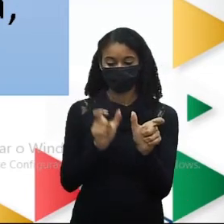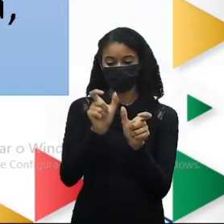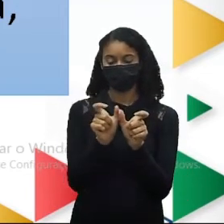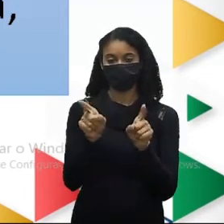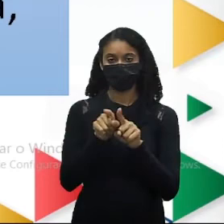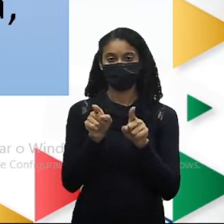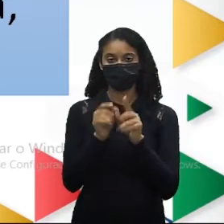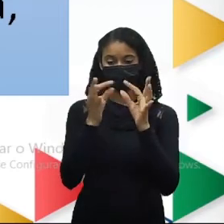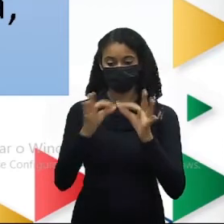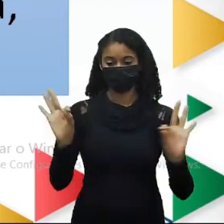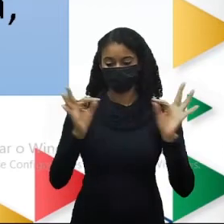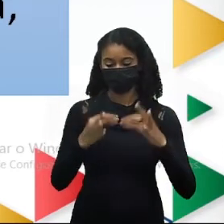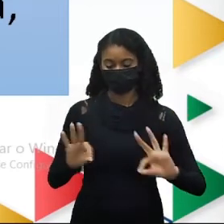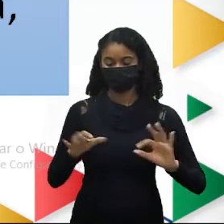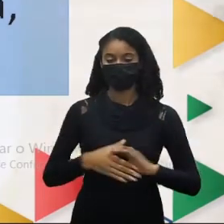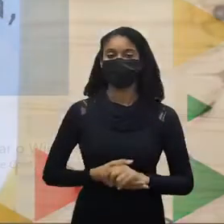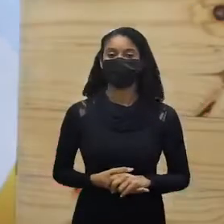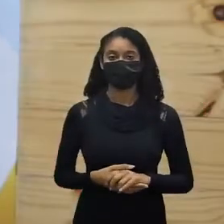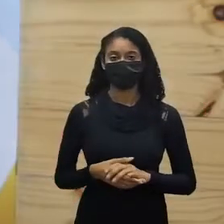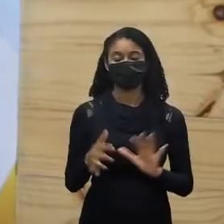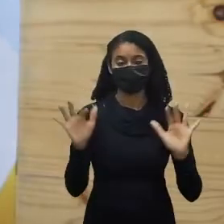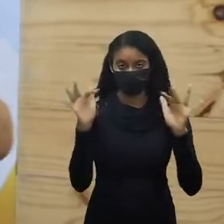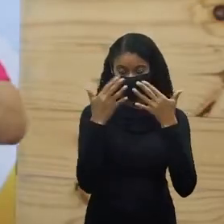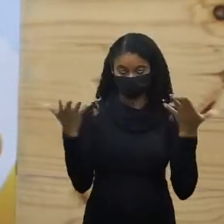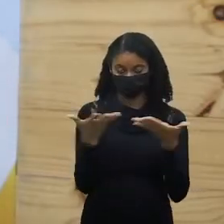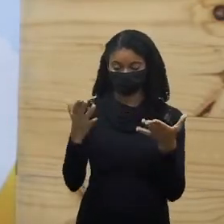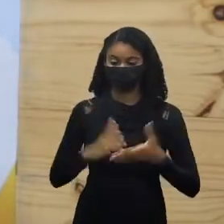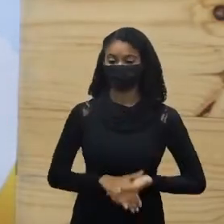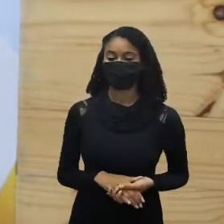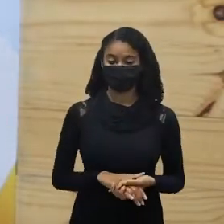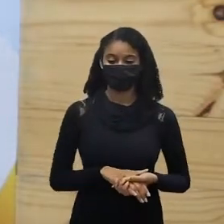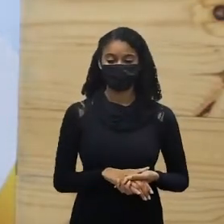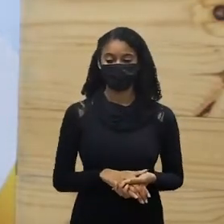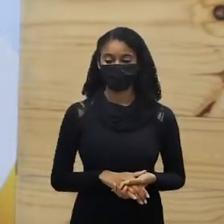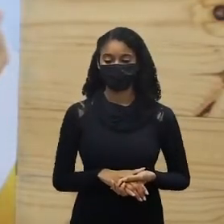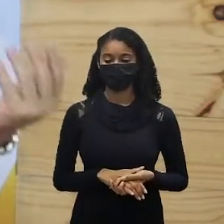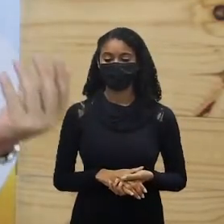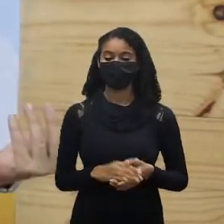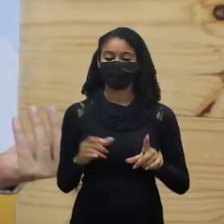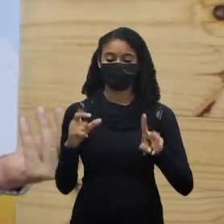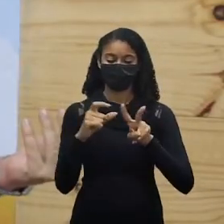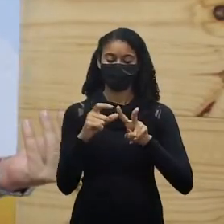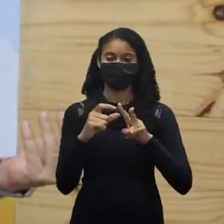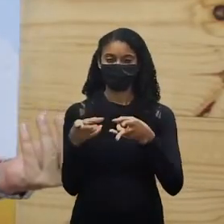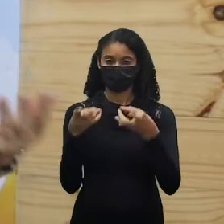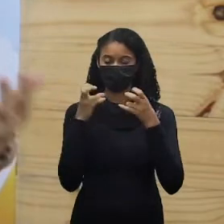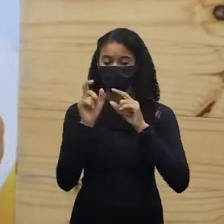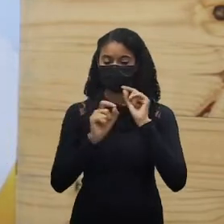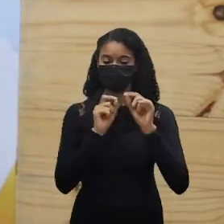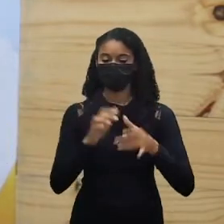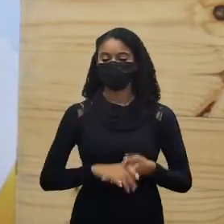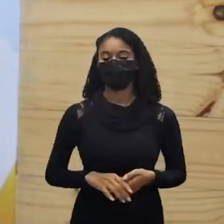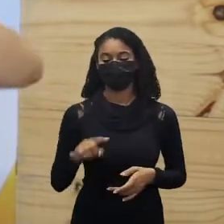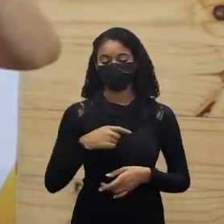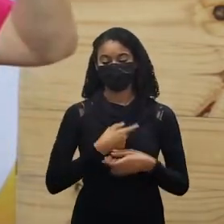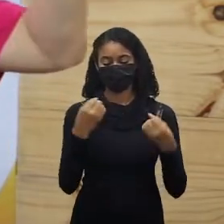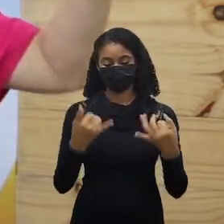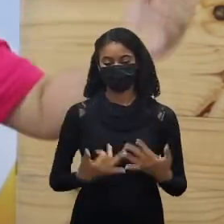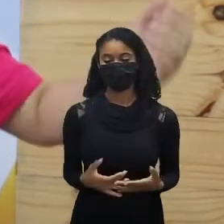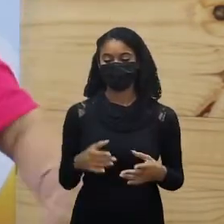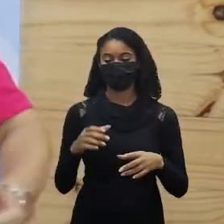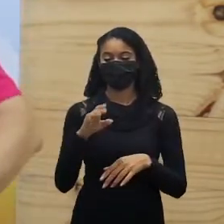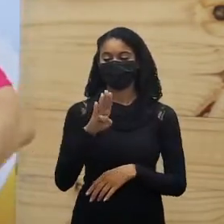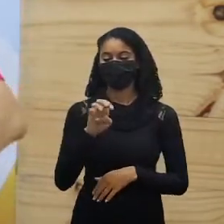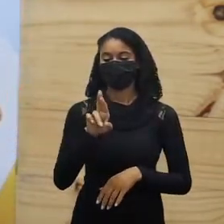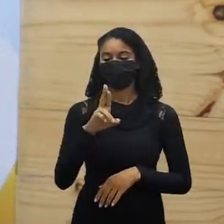e sintaxe. Preste bem atenção. Na questão do vocabulário, perceberam no início, quando nós falamos